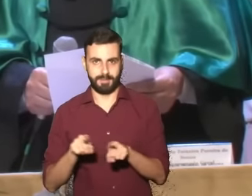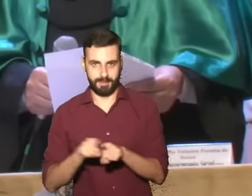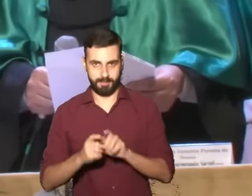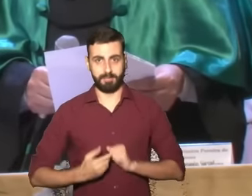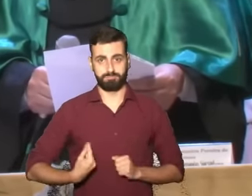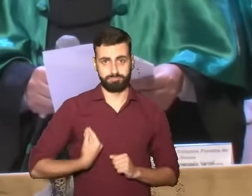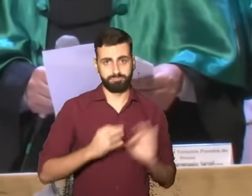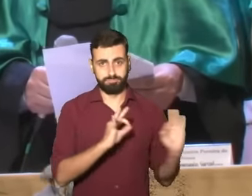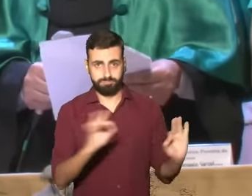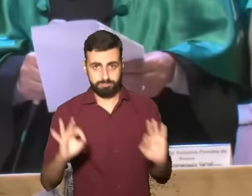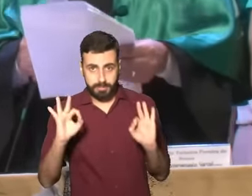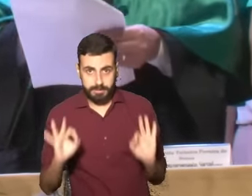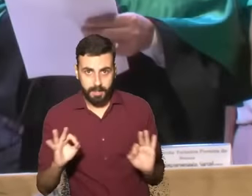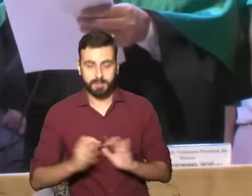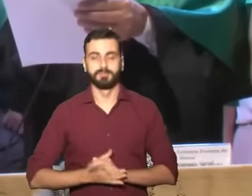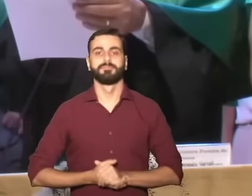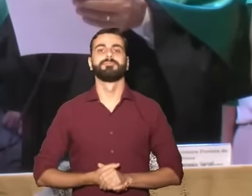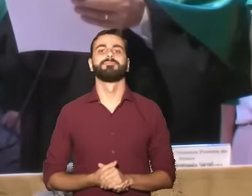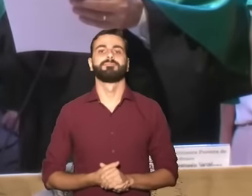e Extensão da UFV.